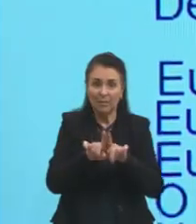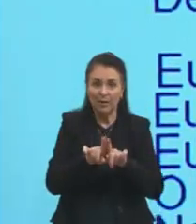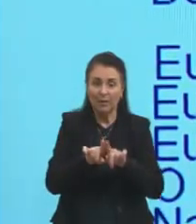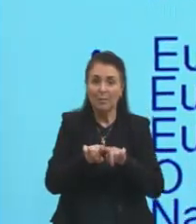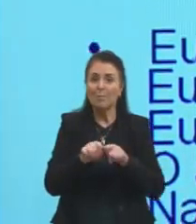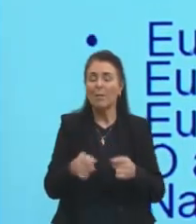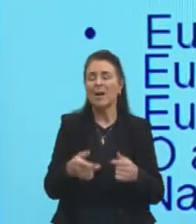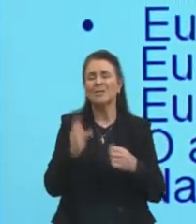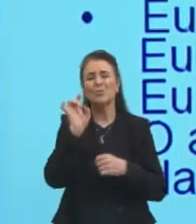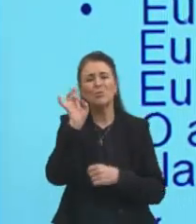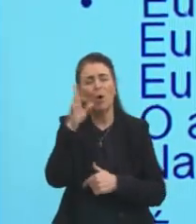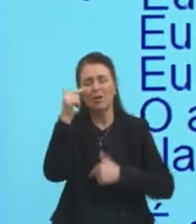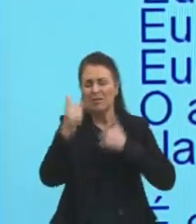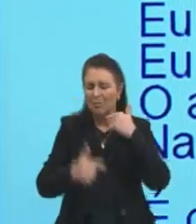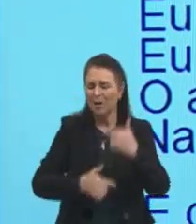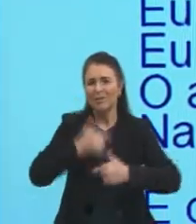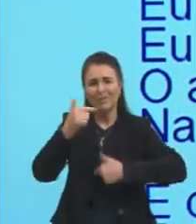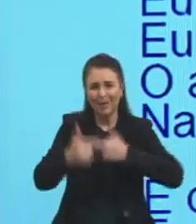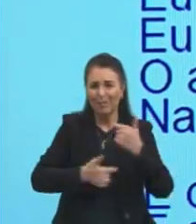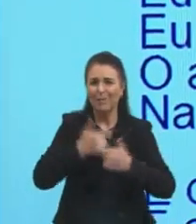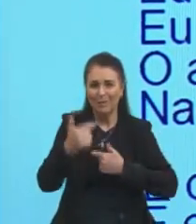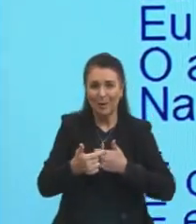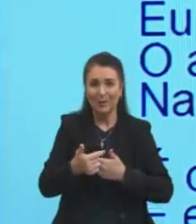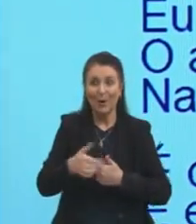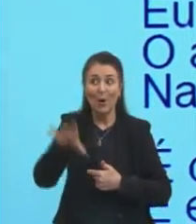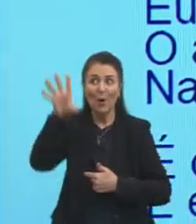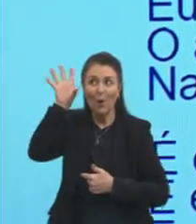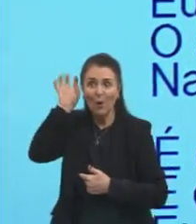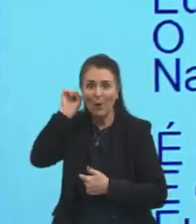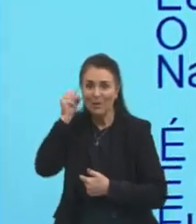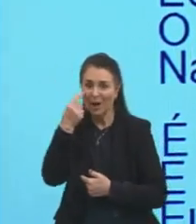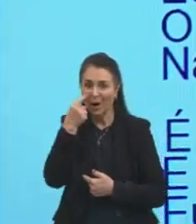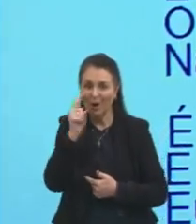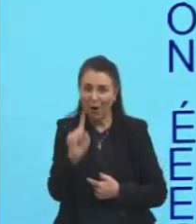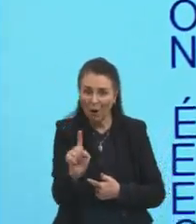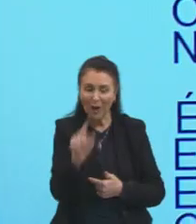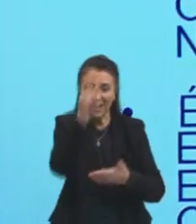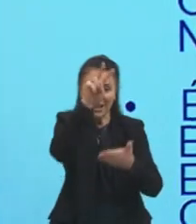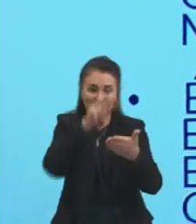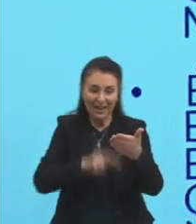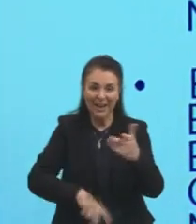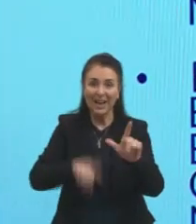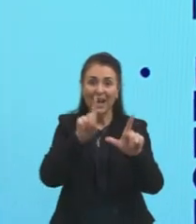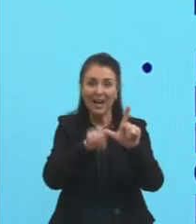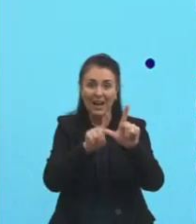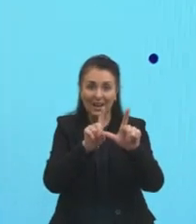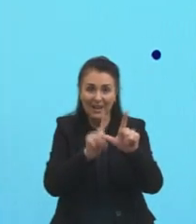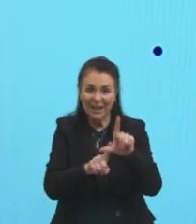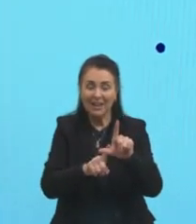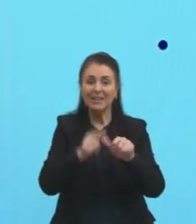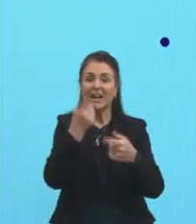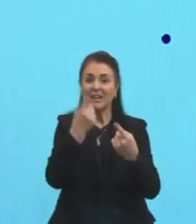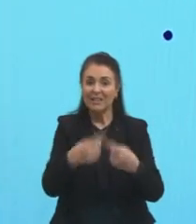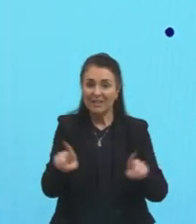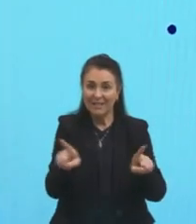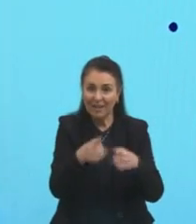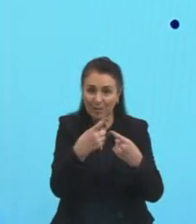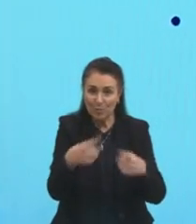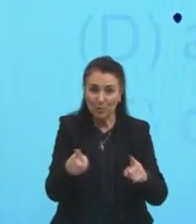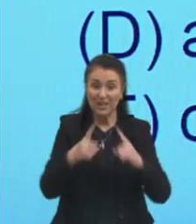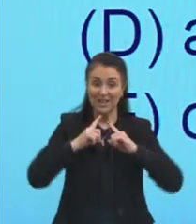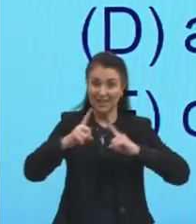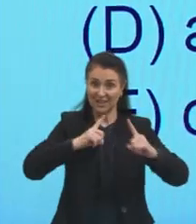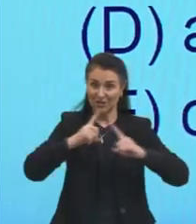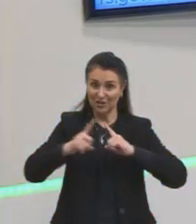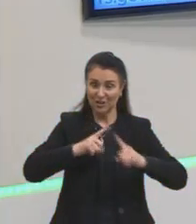por favor depois você conferir e assista a ouça ou assista o clipe né Os Paralamas Capitão indústria que faz uma crítica ao